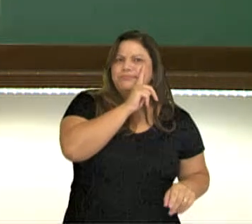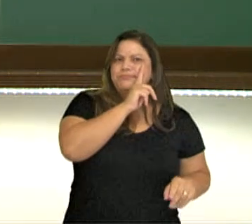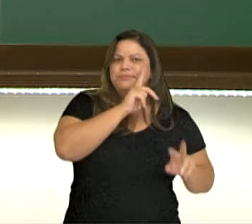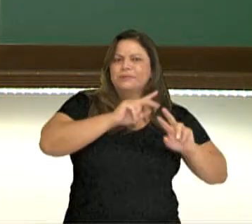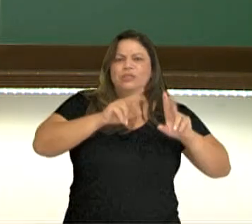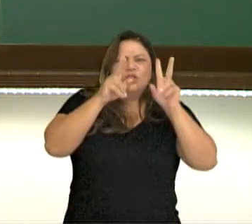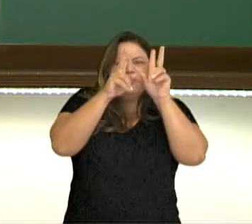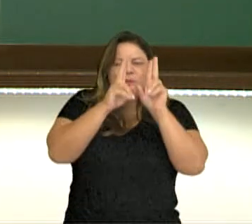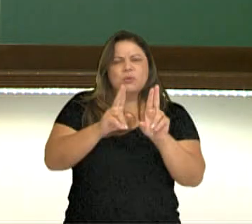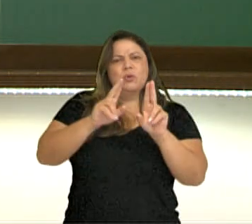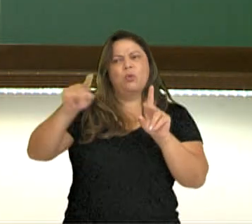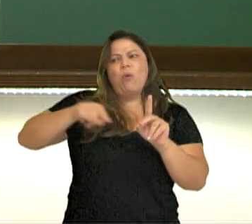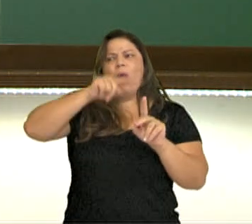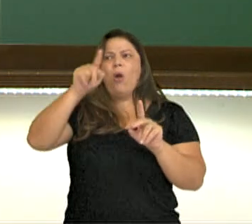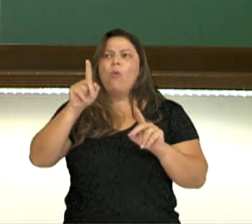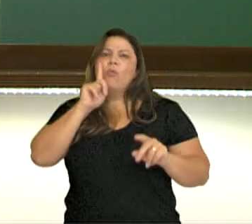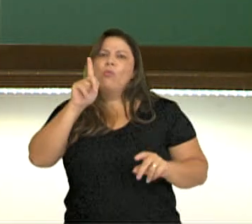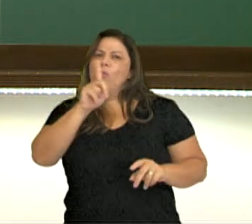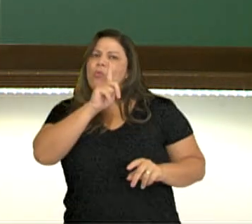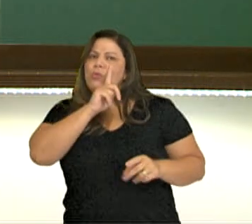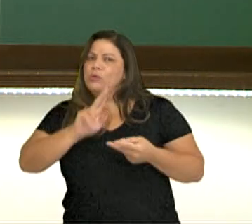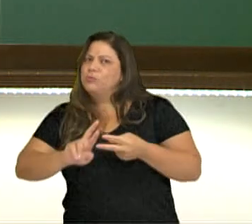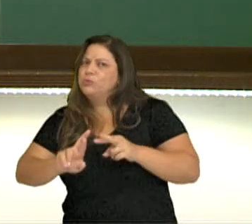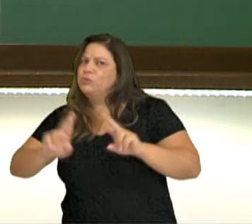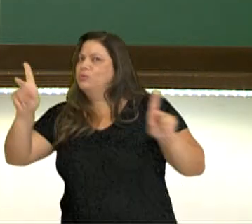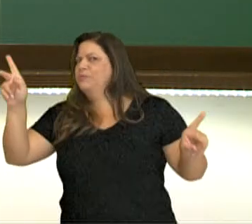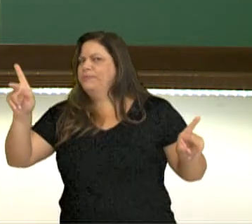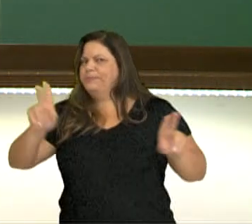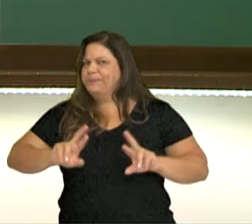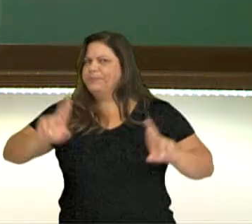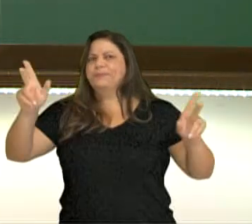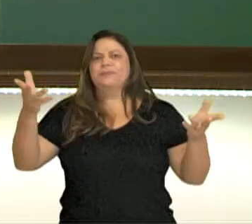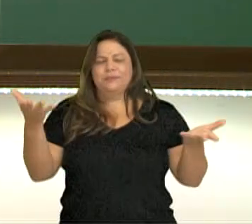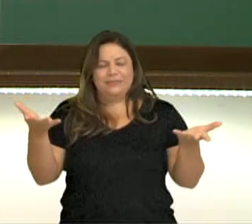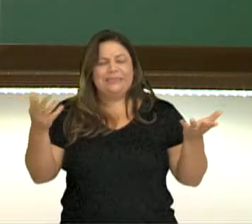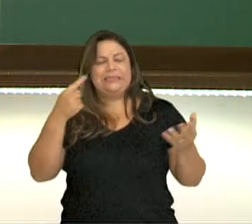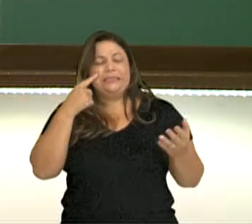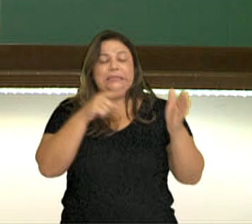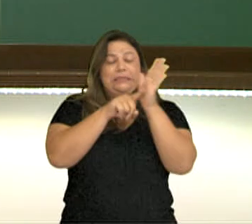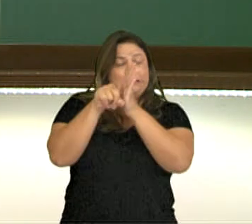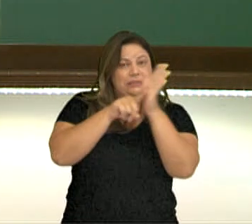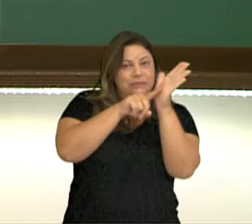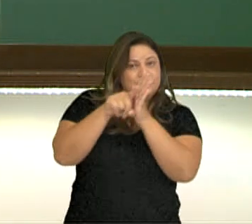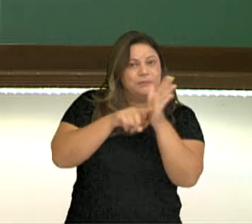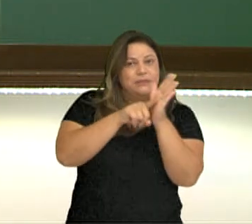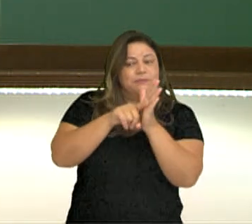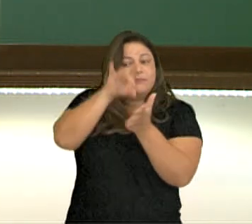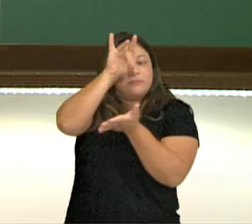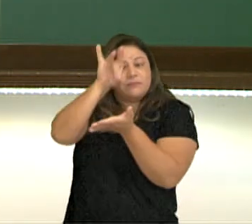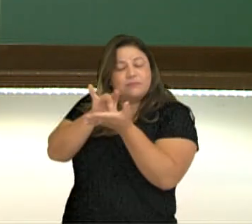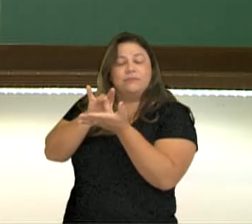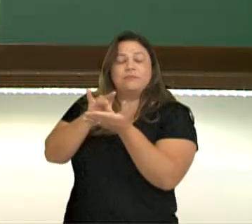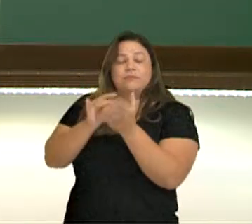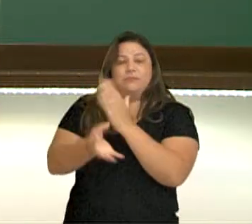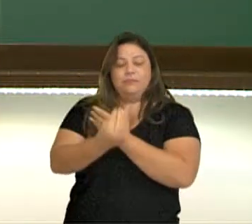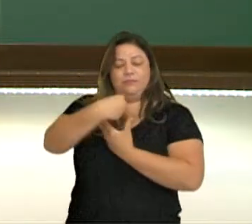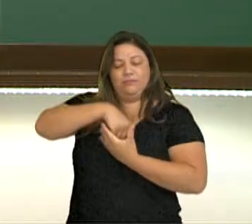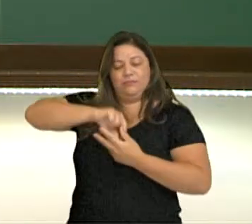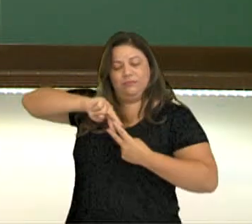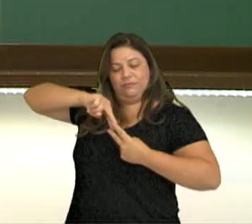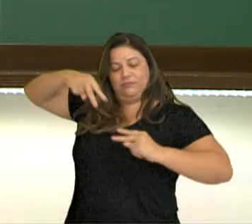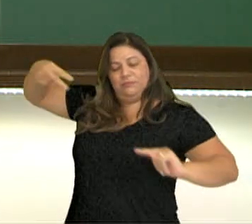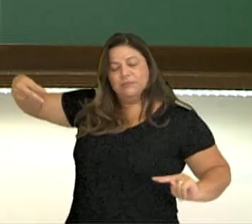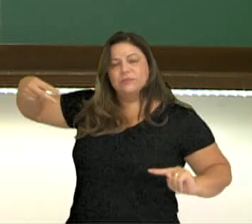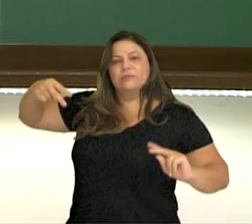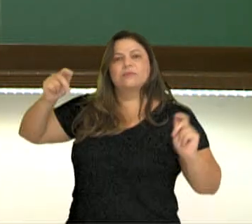bem diferente ali no caso dos gêmeos dizigóticos. Então, uma pesquisa bem importante para a gente tentar identificar o que é no nosso corpo, qual dos nossos genes